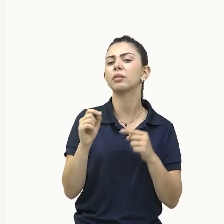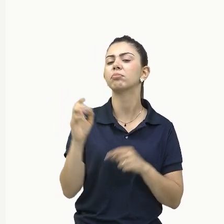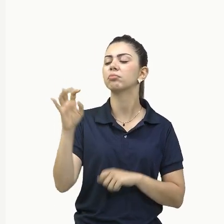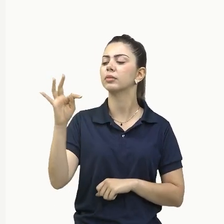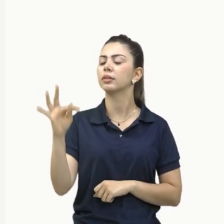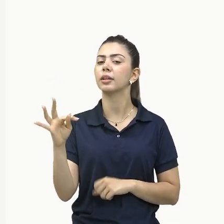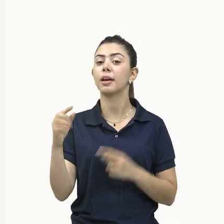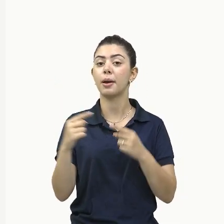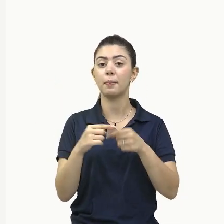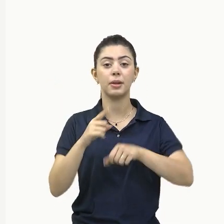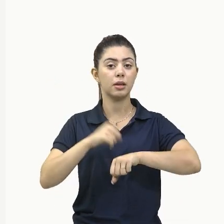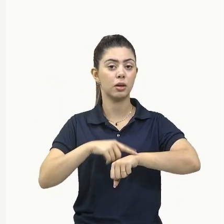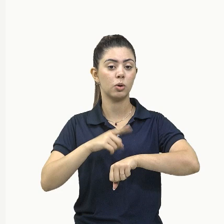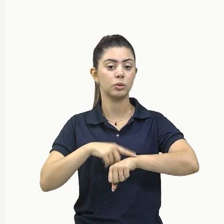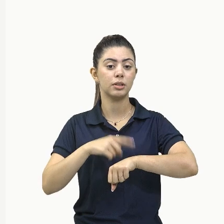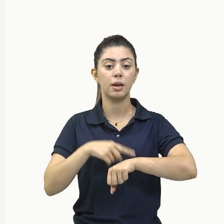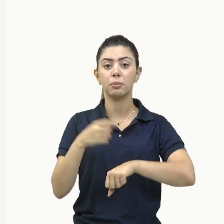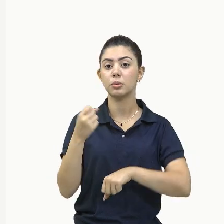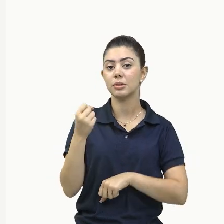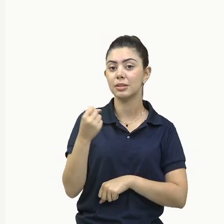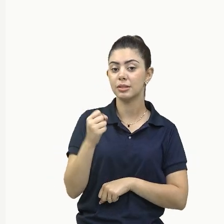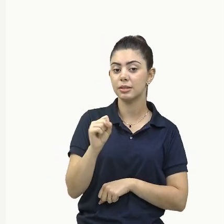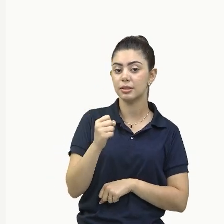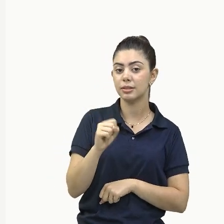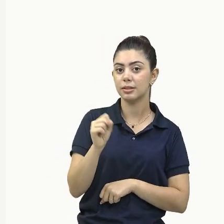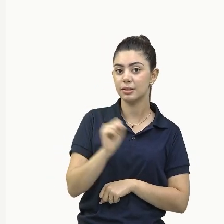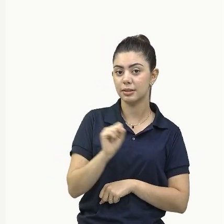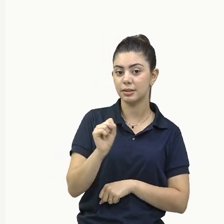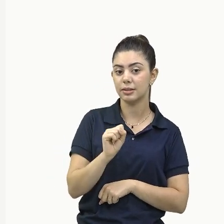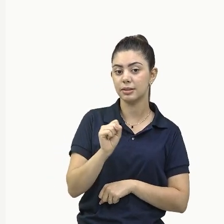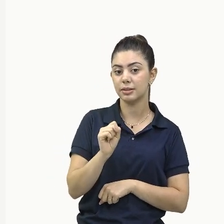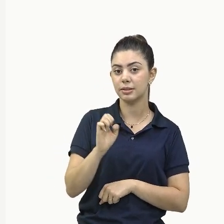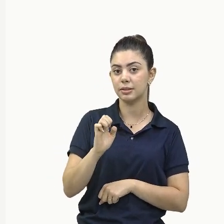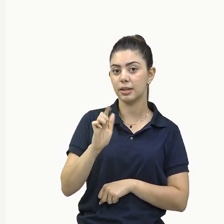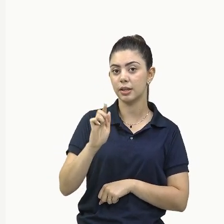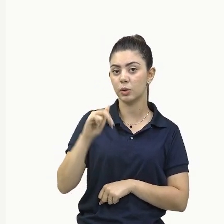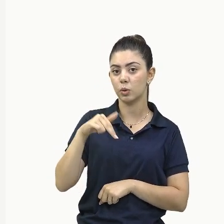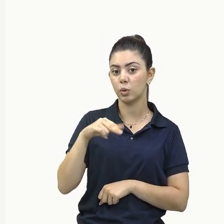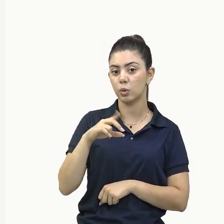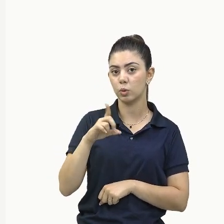representa o tempo em segundos que esse fenômeno aqui, ó,